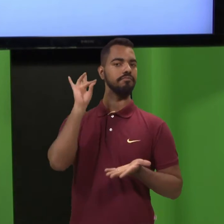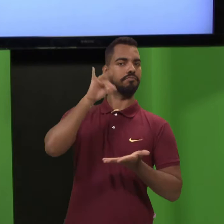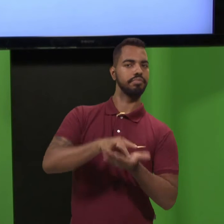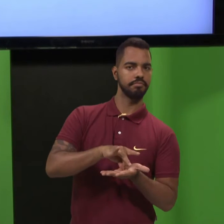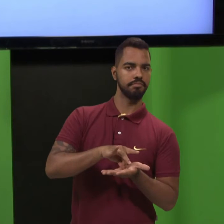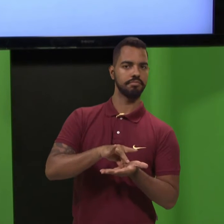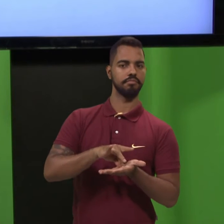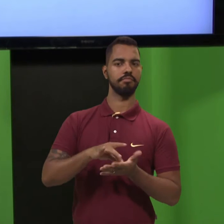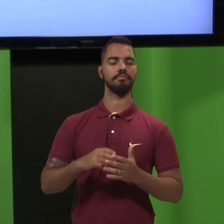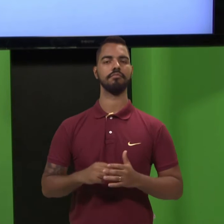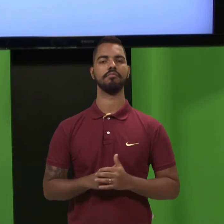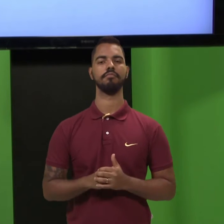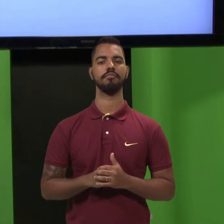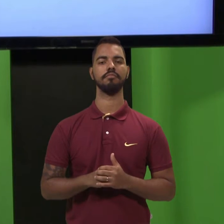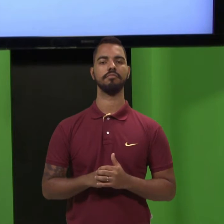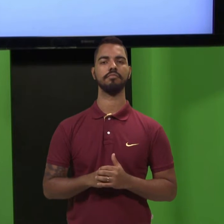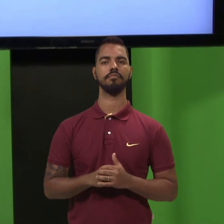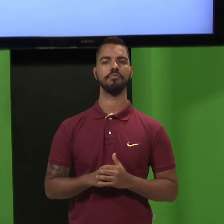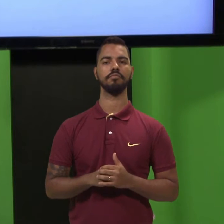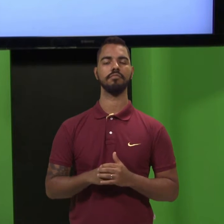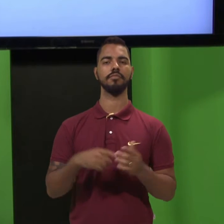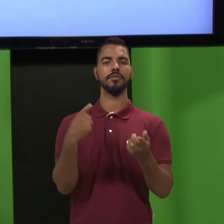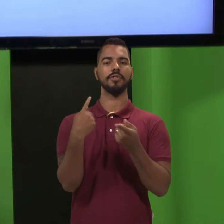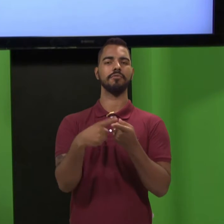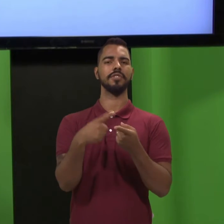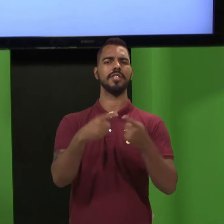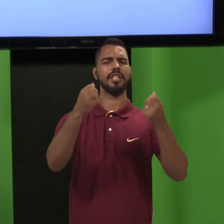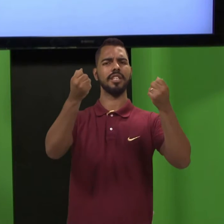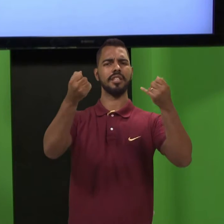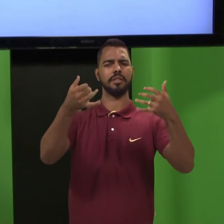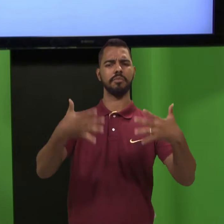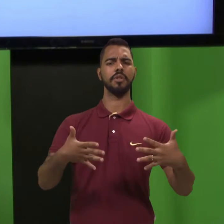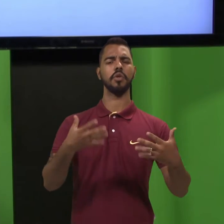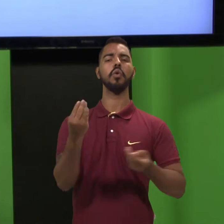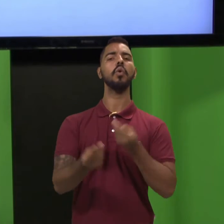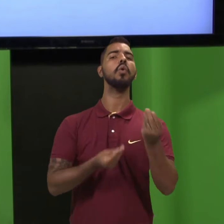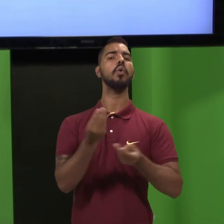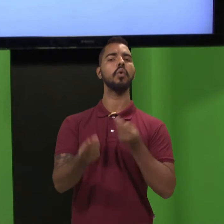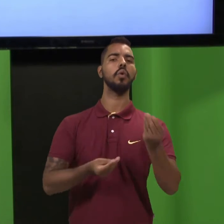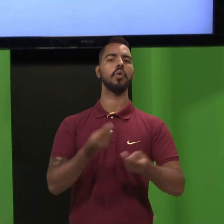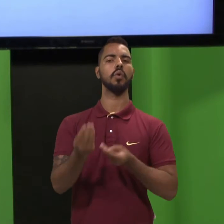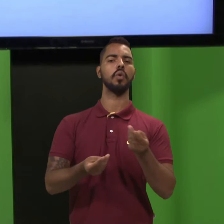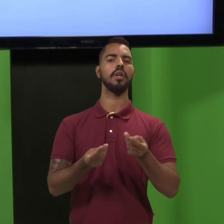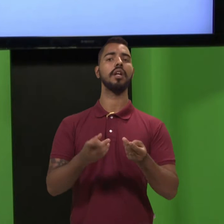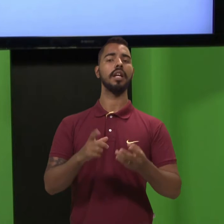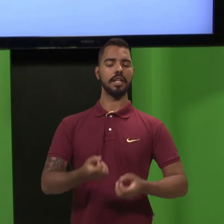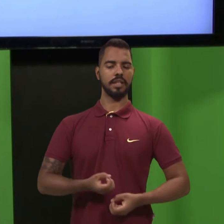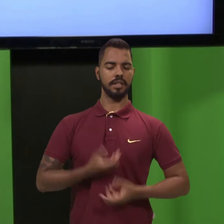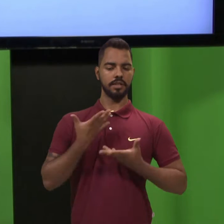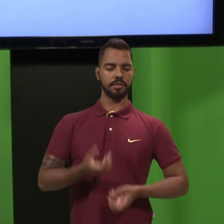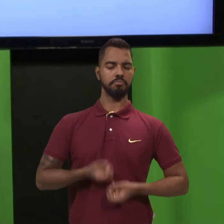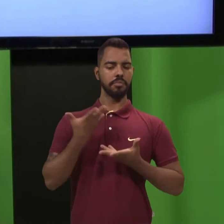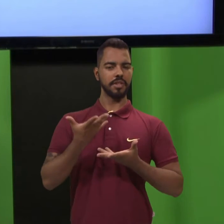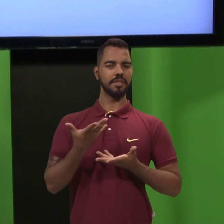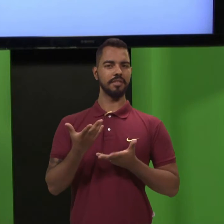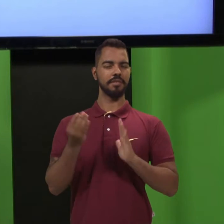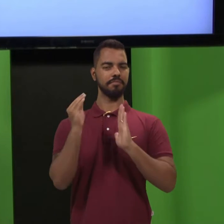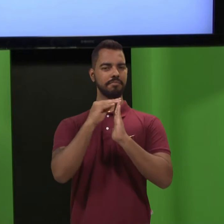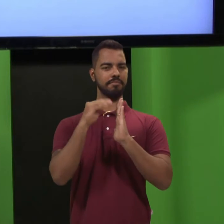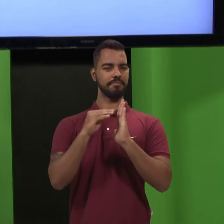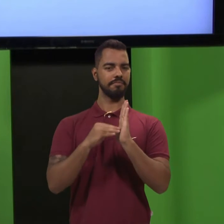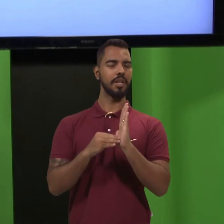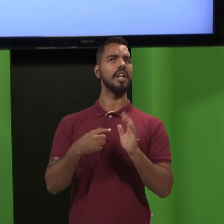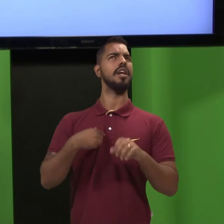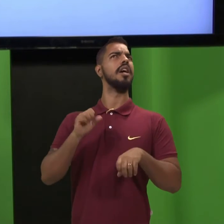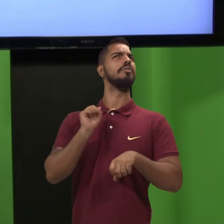o desfecho do requerimento pode ser concluído com expressões que demonstram a espera pela